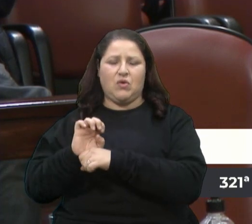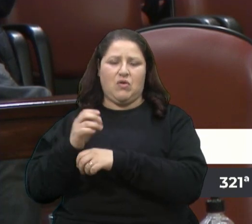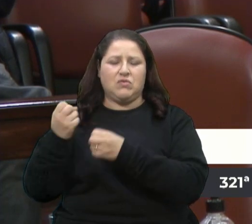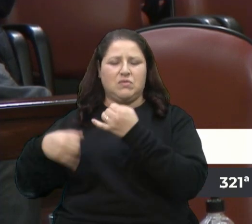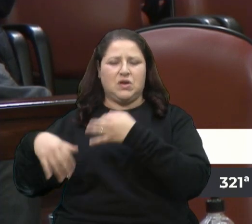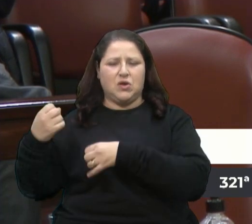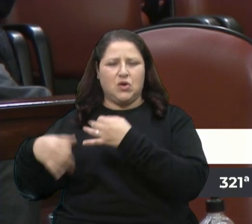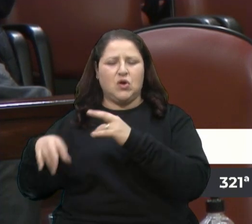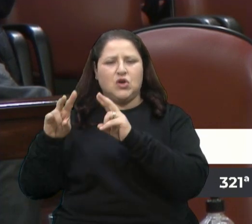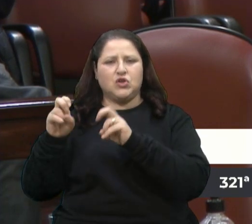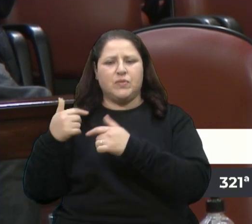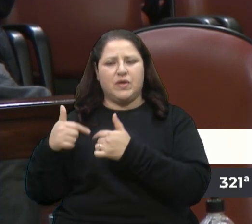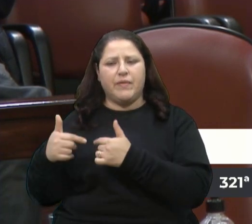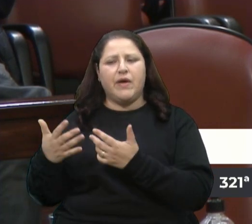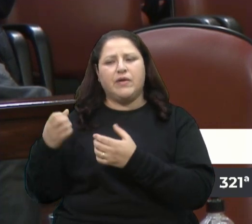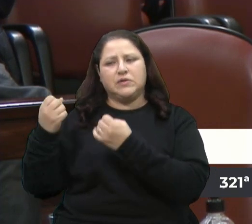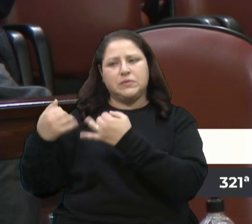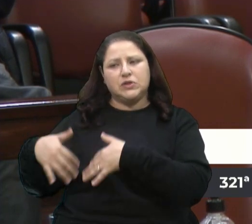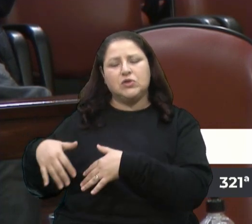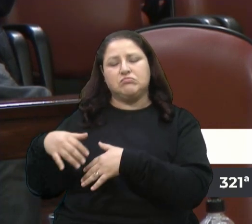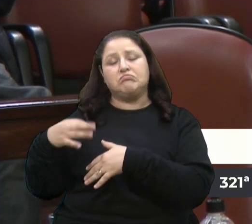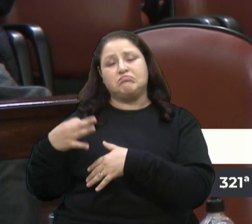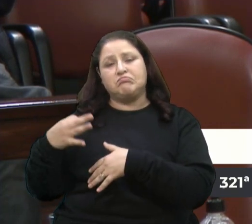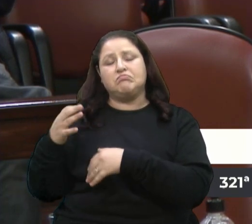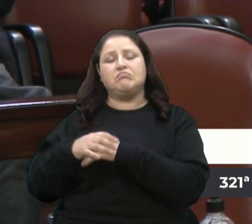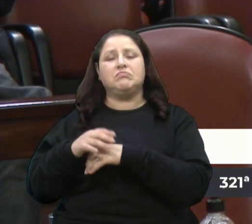em relação ao trabalho, o pessoal lá